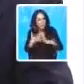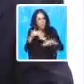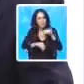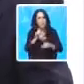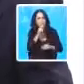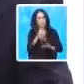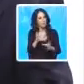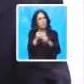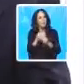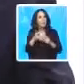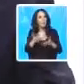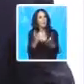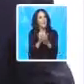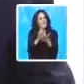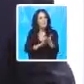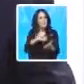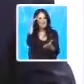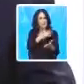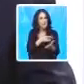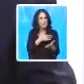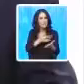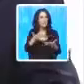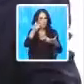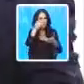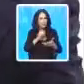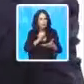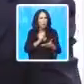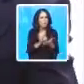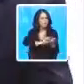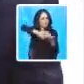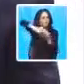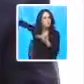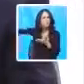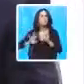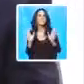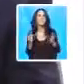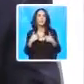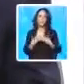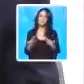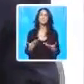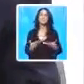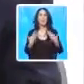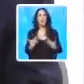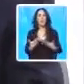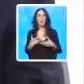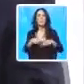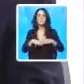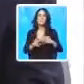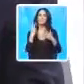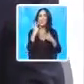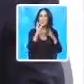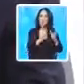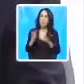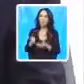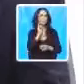eleições para pôr essa página negra da nossa história para trás das costas e para fazermos de uma vez por todas 2 coisas que